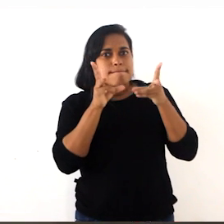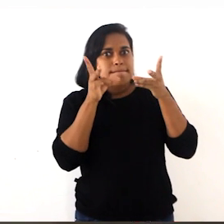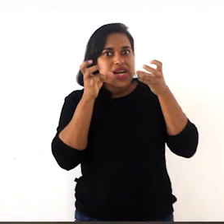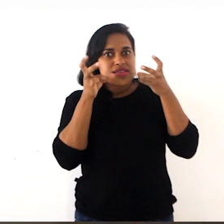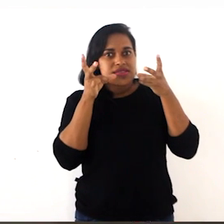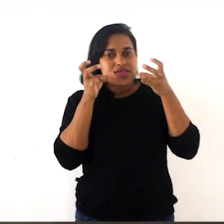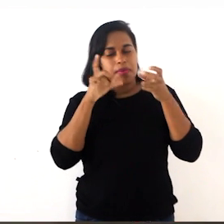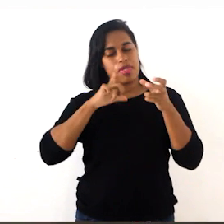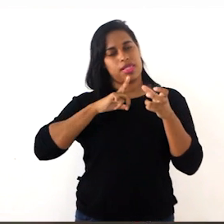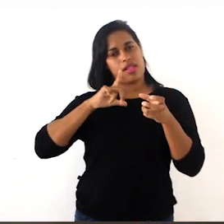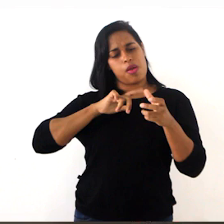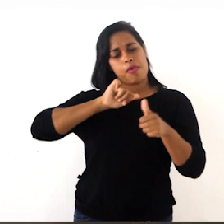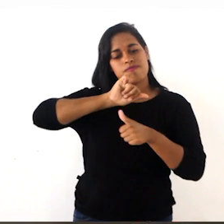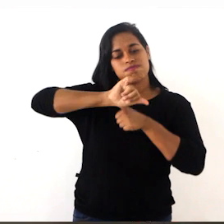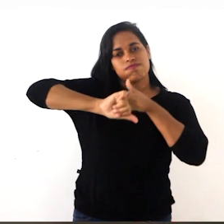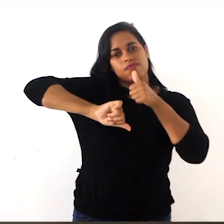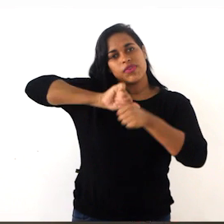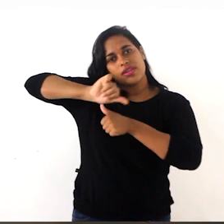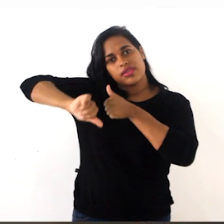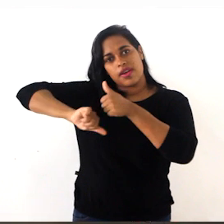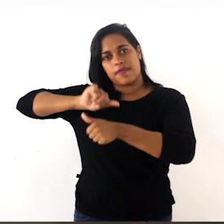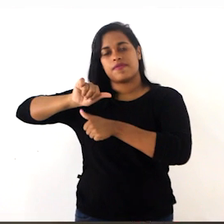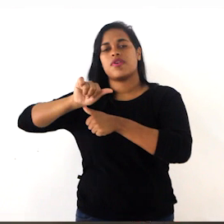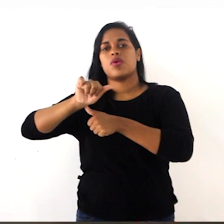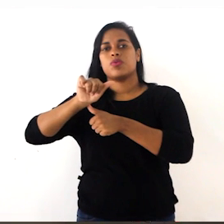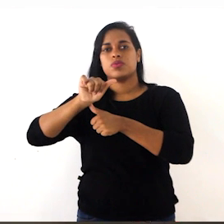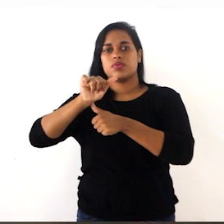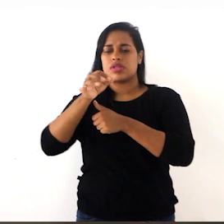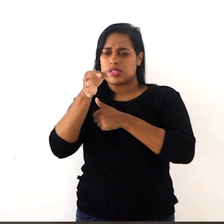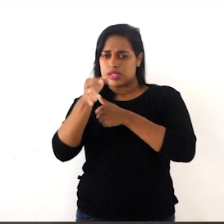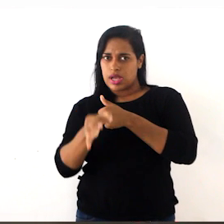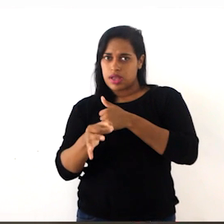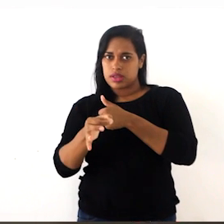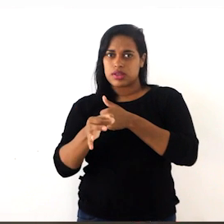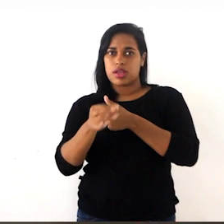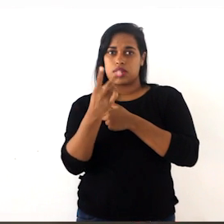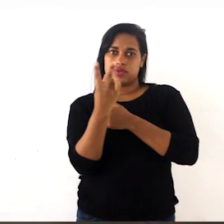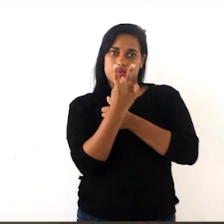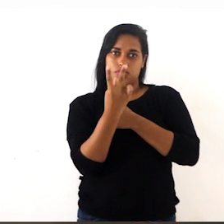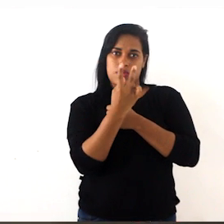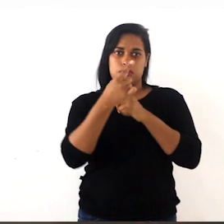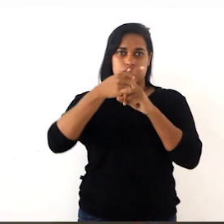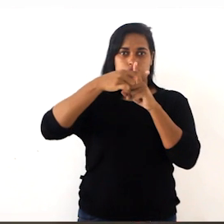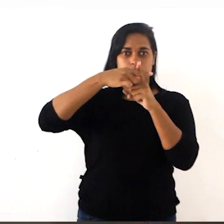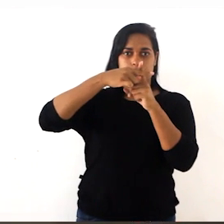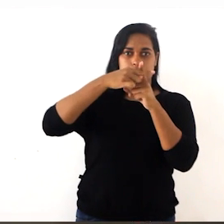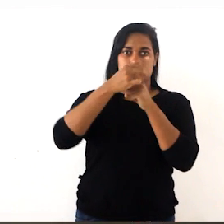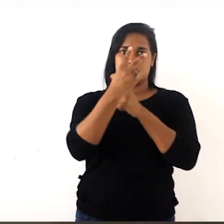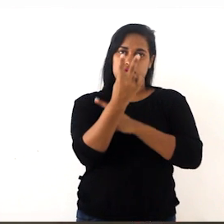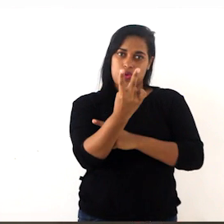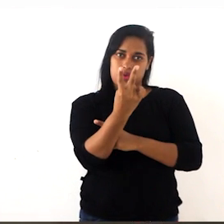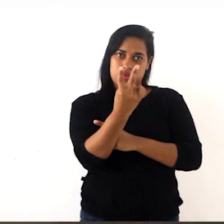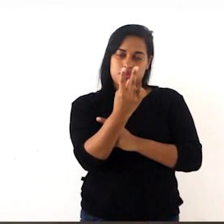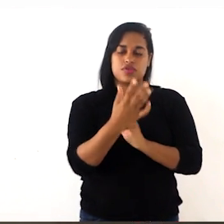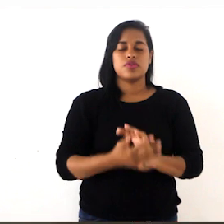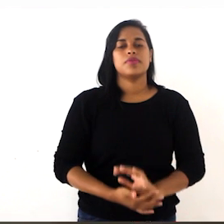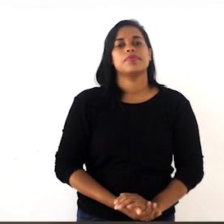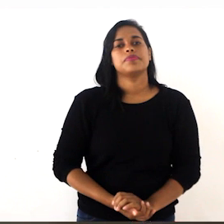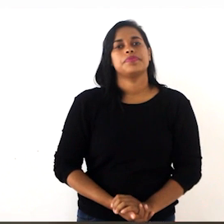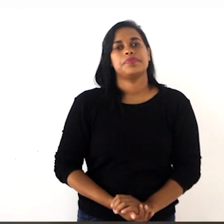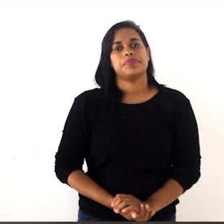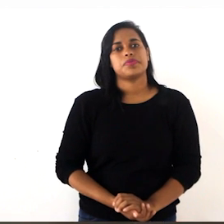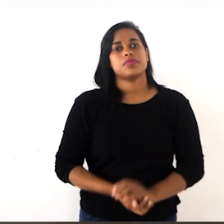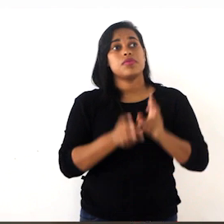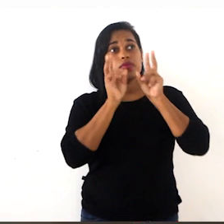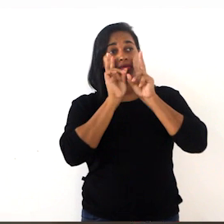uma variável total. Vou colocar aqui 2 mais 2.